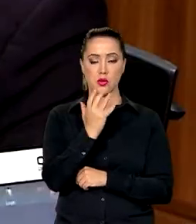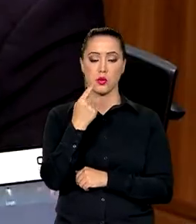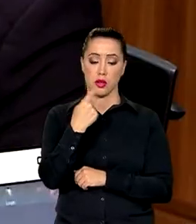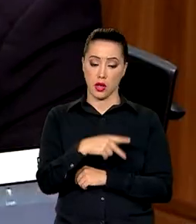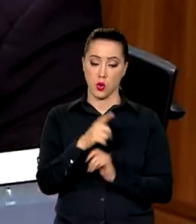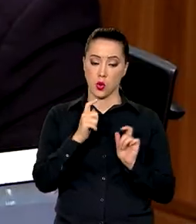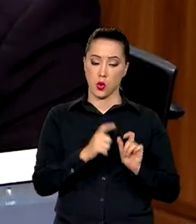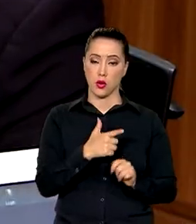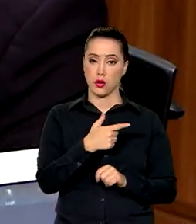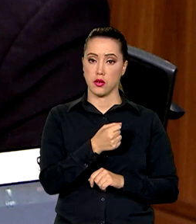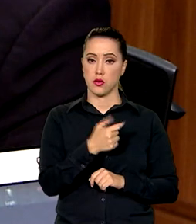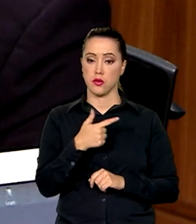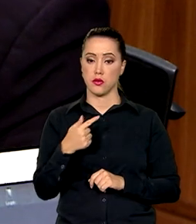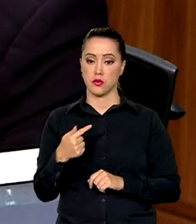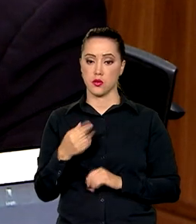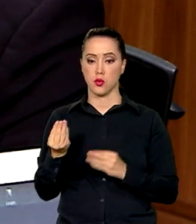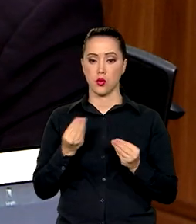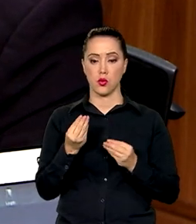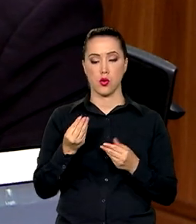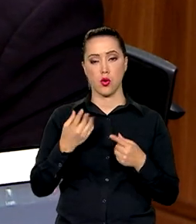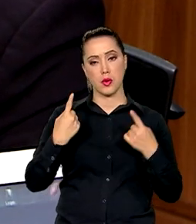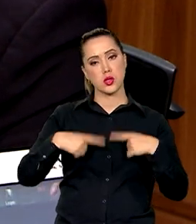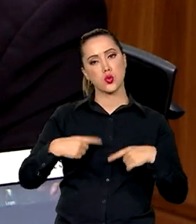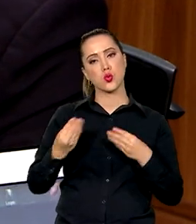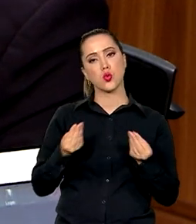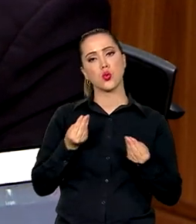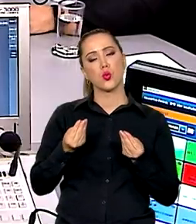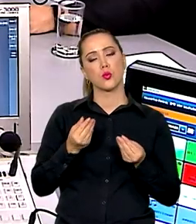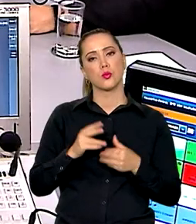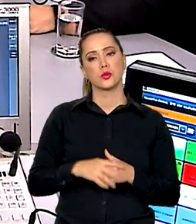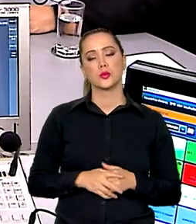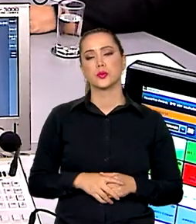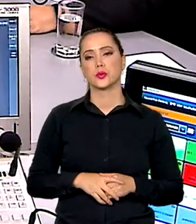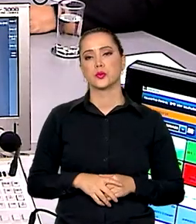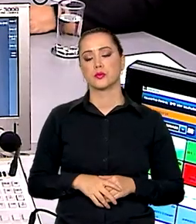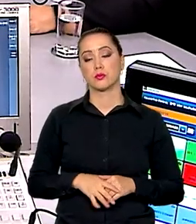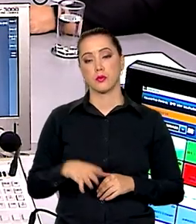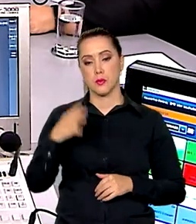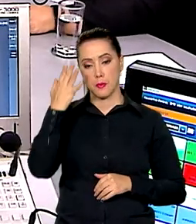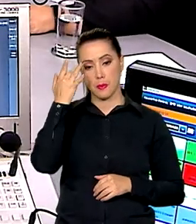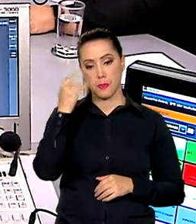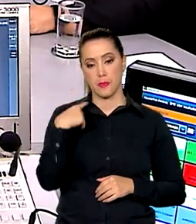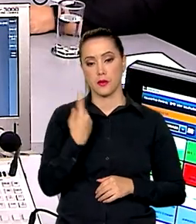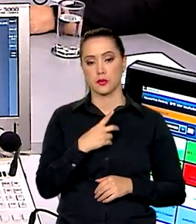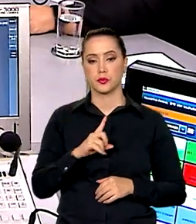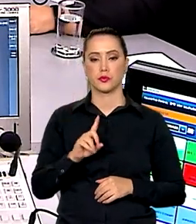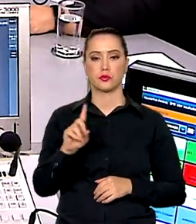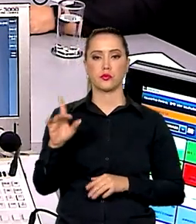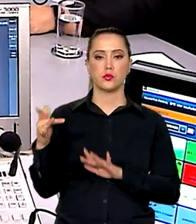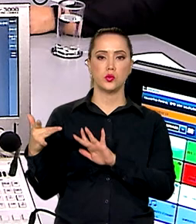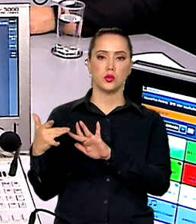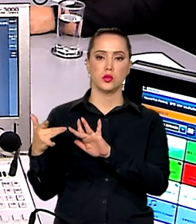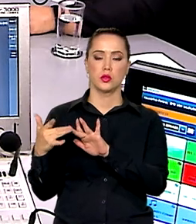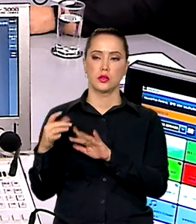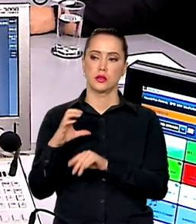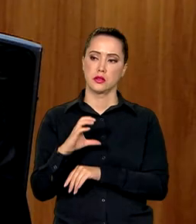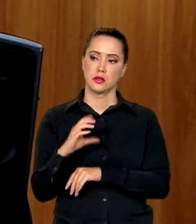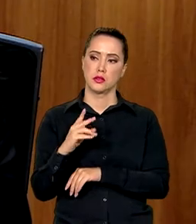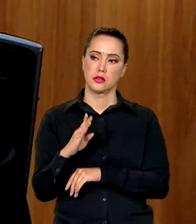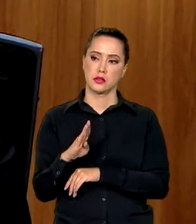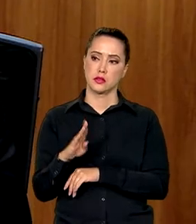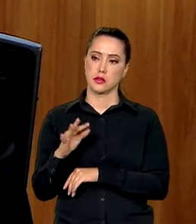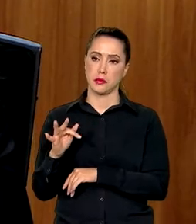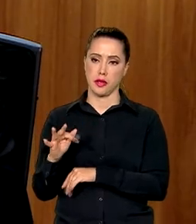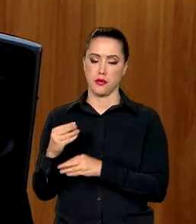2027 como é que andam essas negociações é amanhã mesmo eh estaremos em contato com a CBF para entregar as